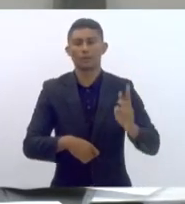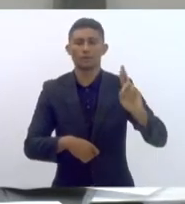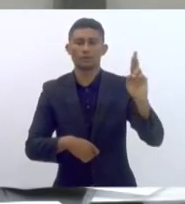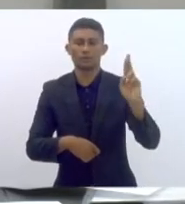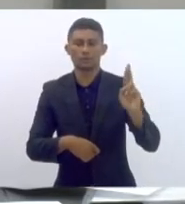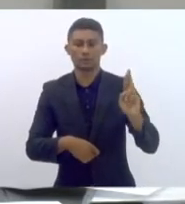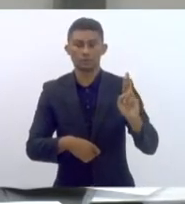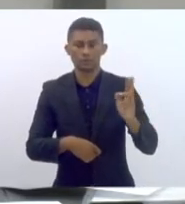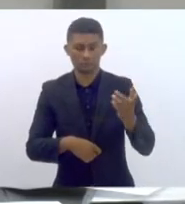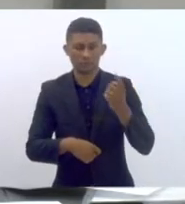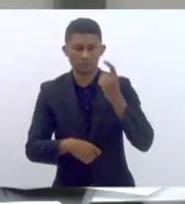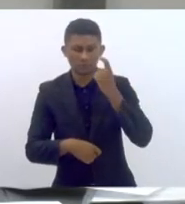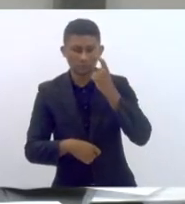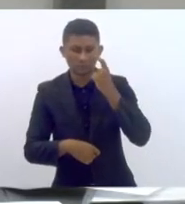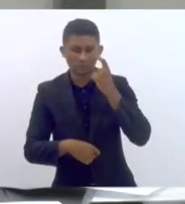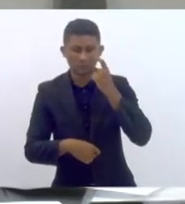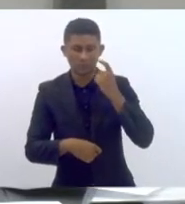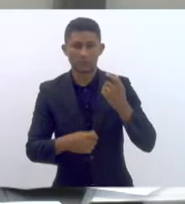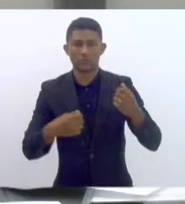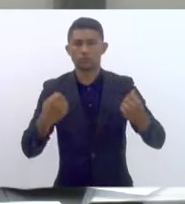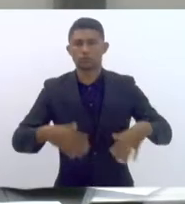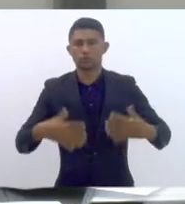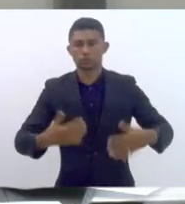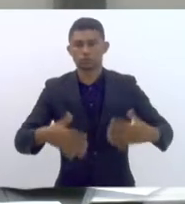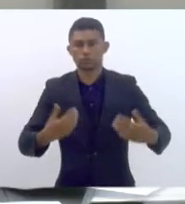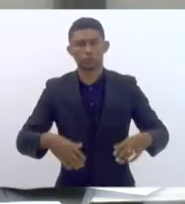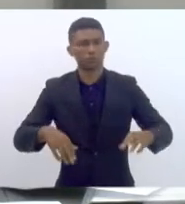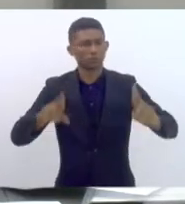Você veja que gap.